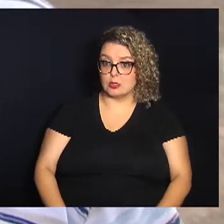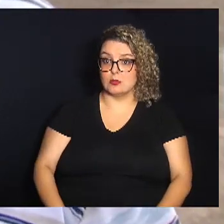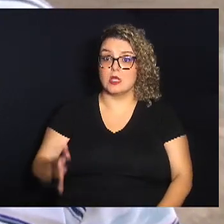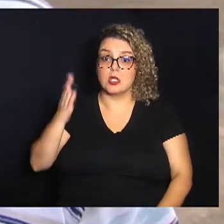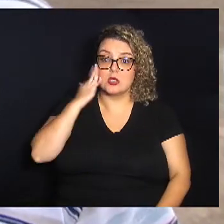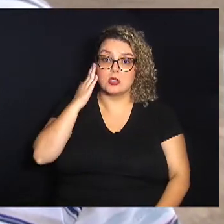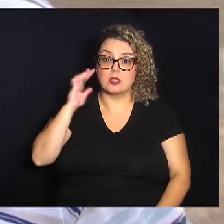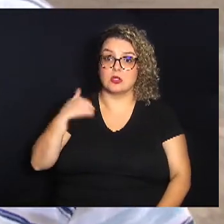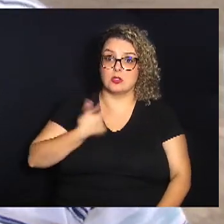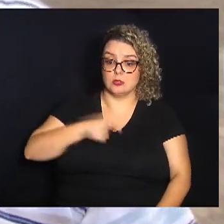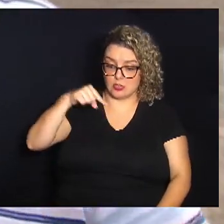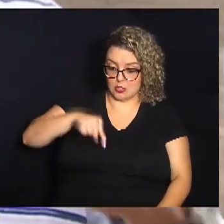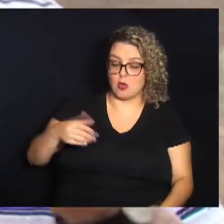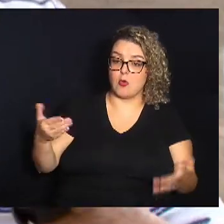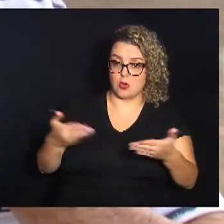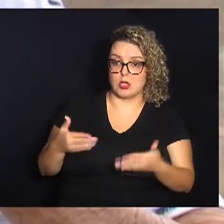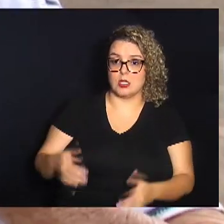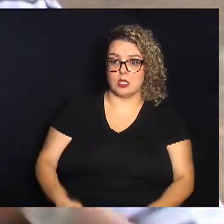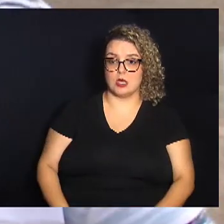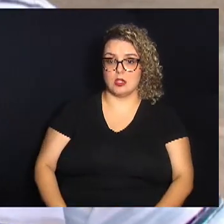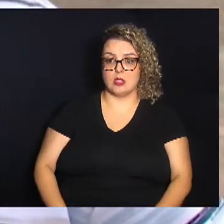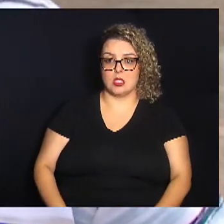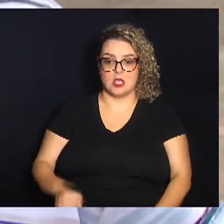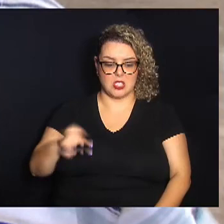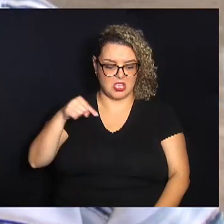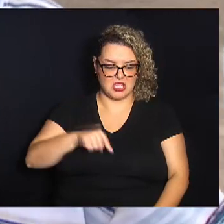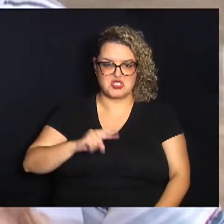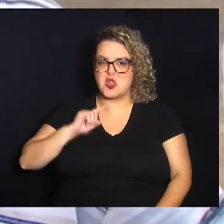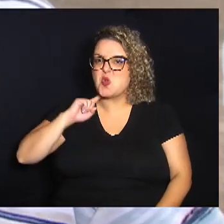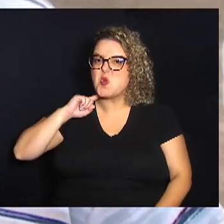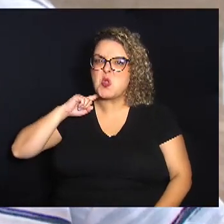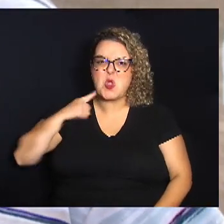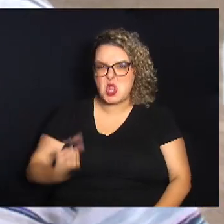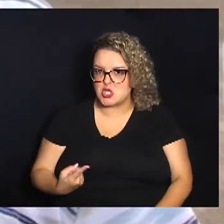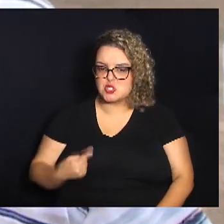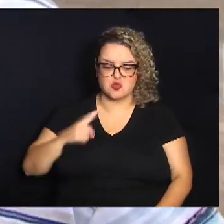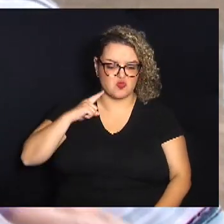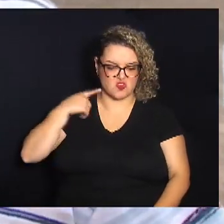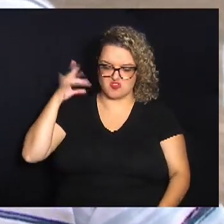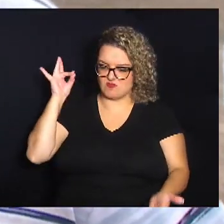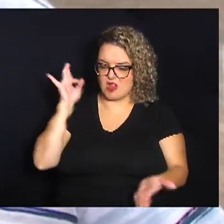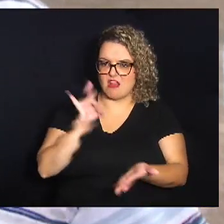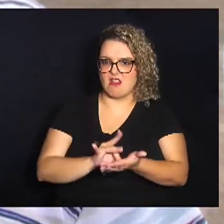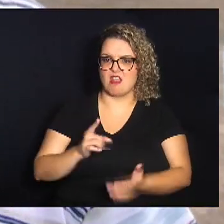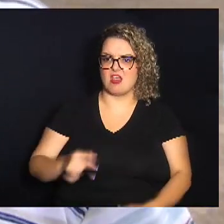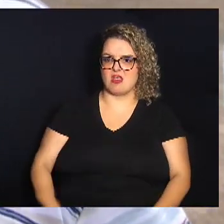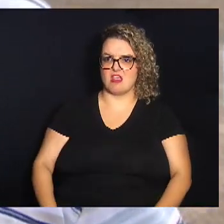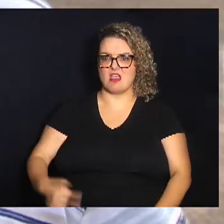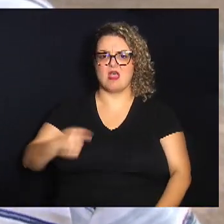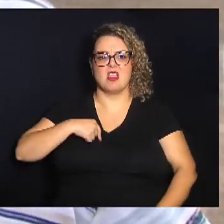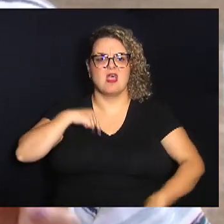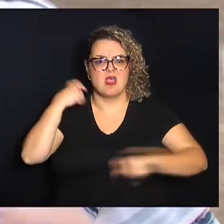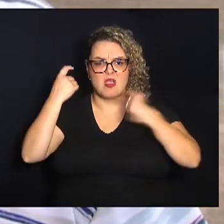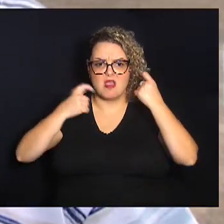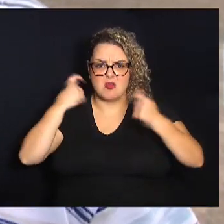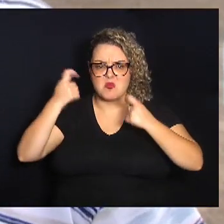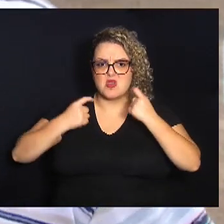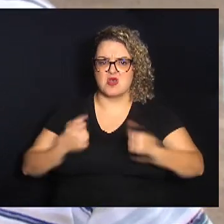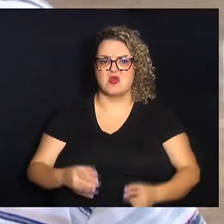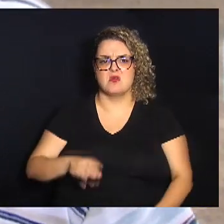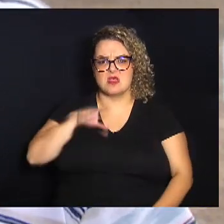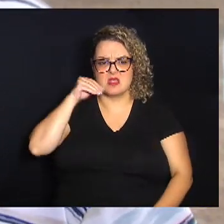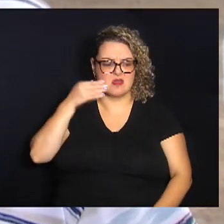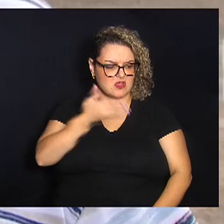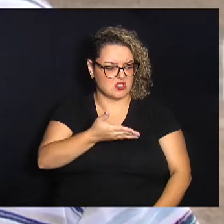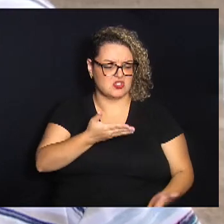nós vinha aqui hoje. Mas isso aqui é um lixo mesmo. Eu fico muito preocupada que esses